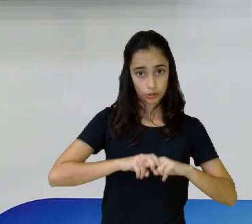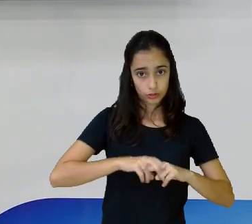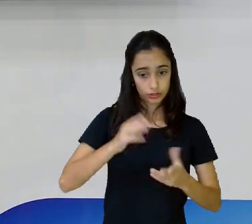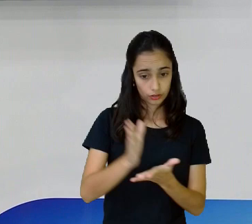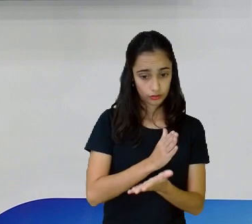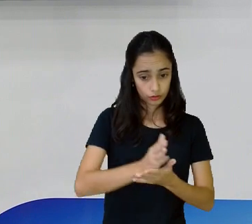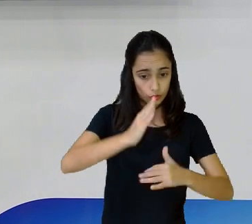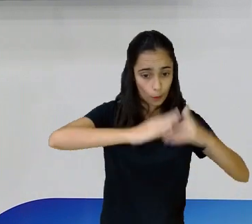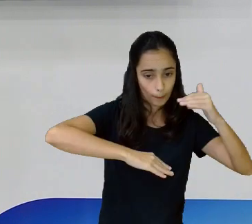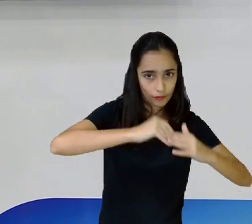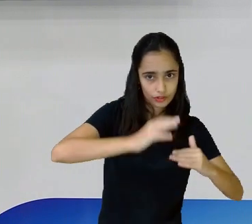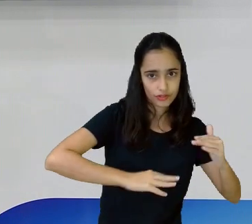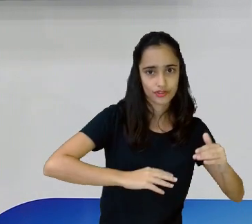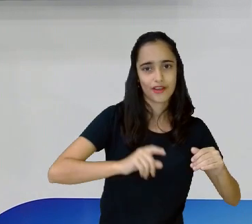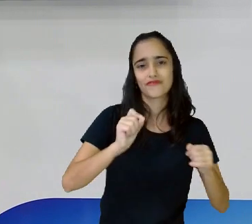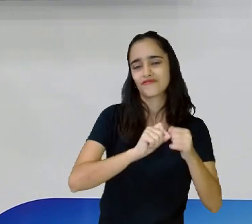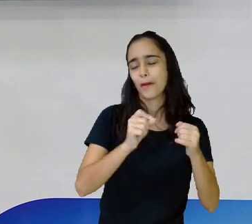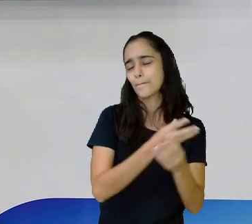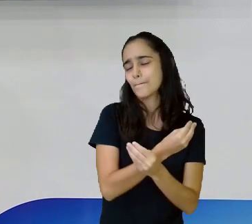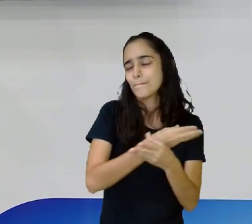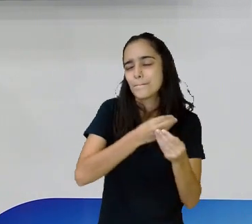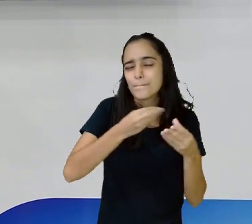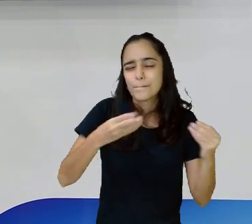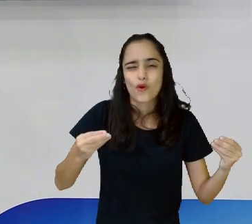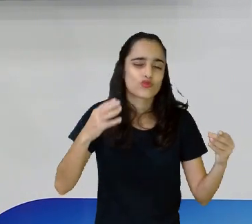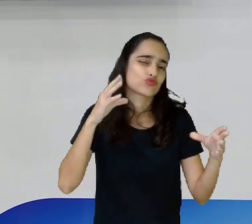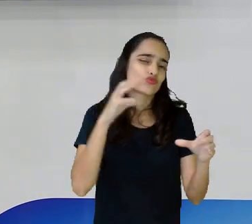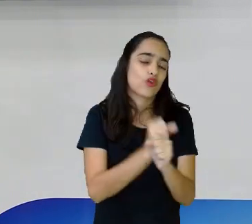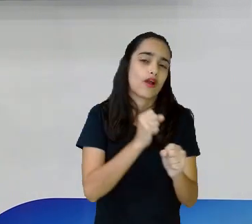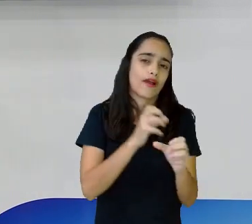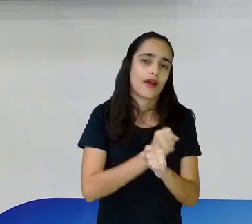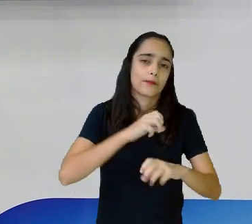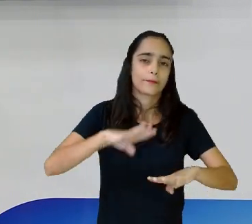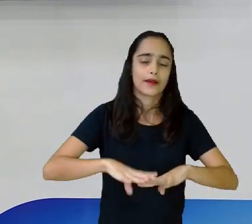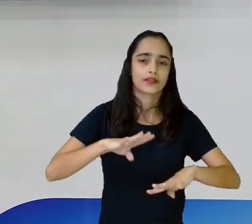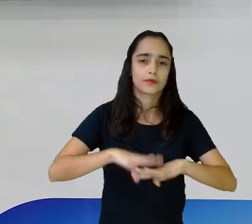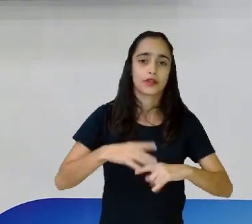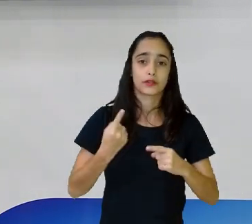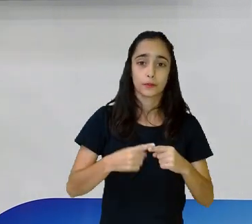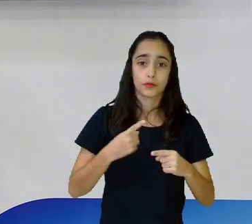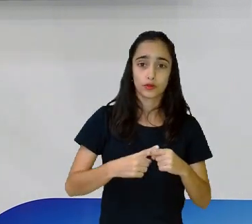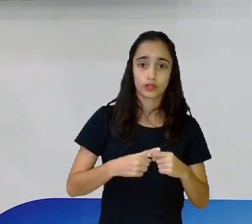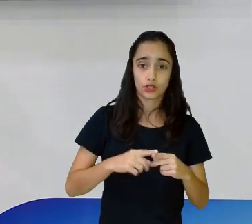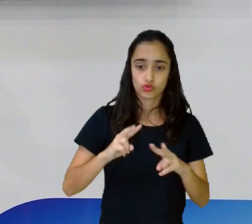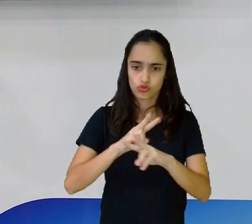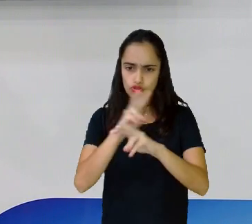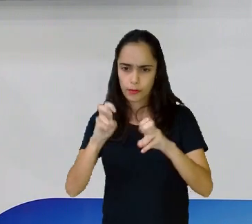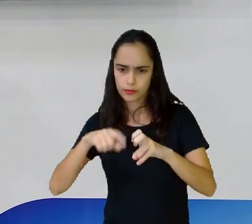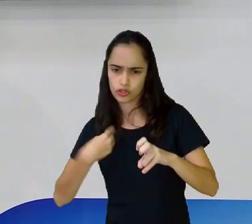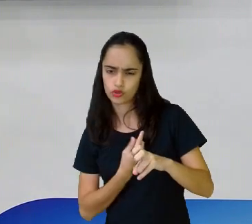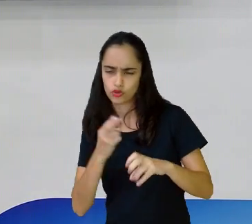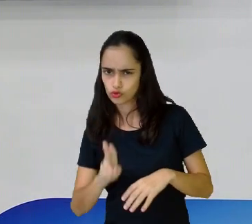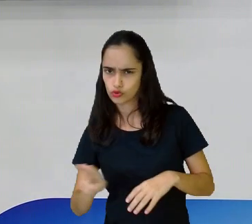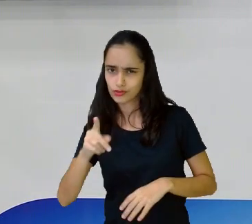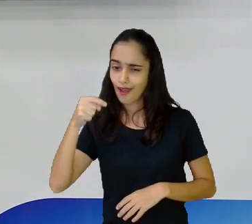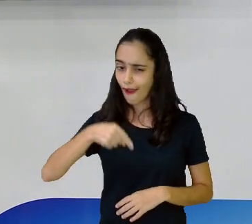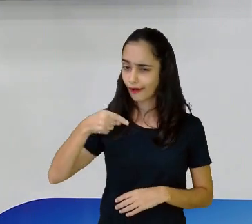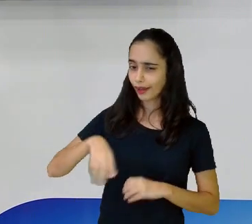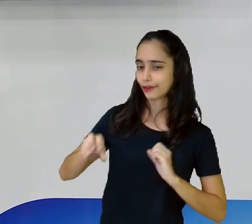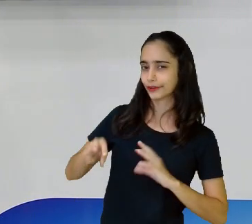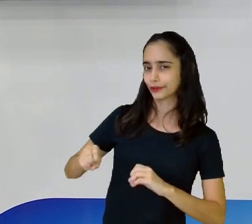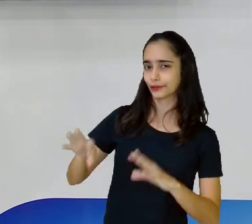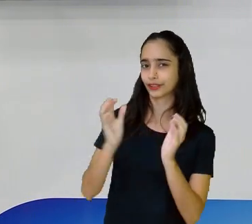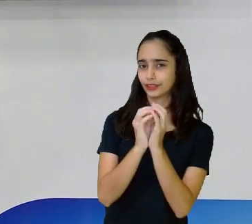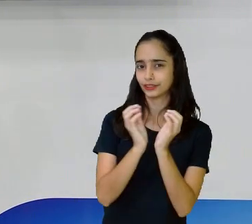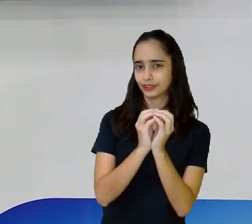cálculo de matemática. Porque esses assuntos que a gente utiliza aqui no Educa Recife, eles